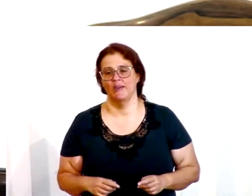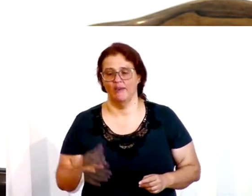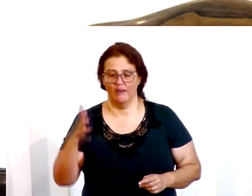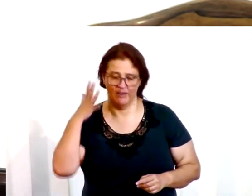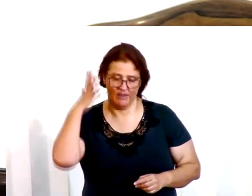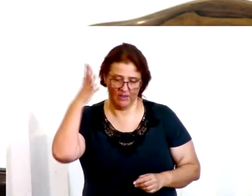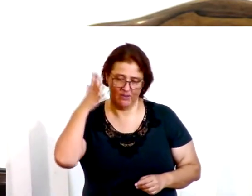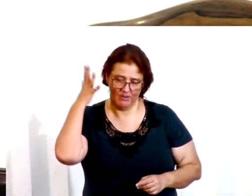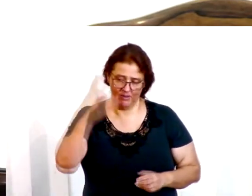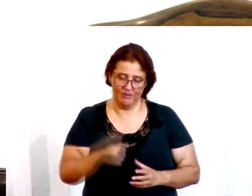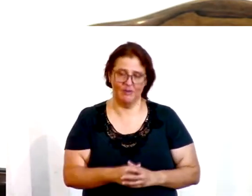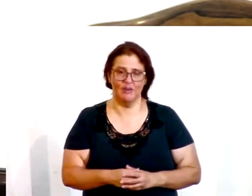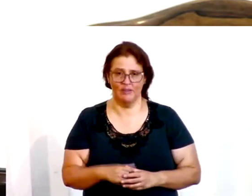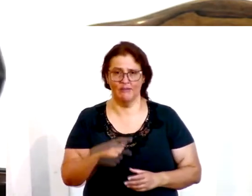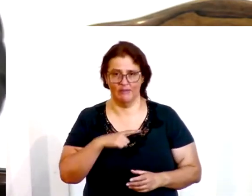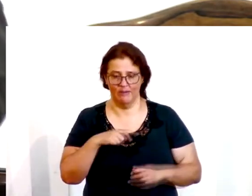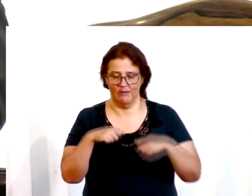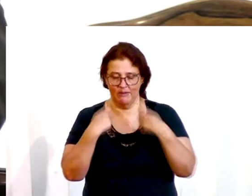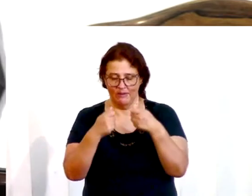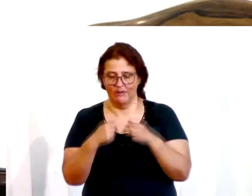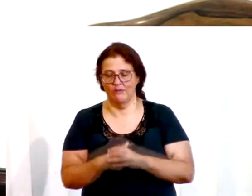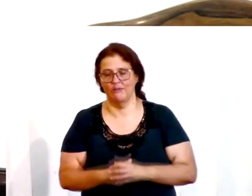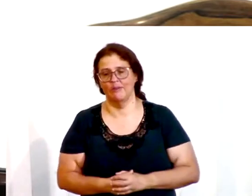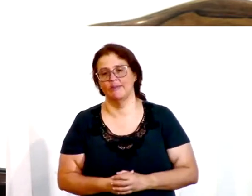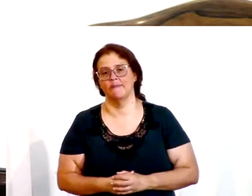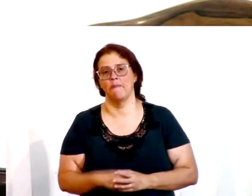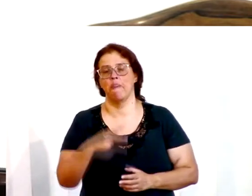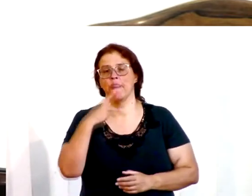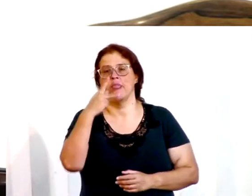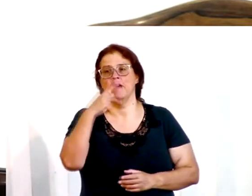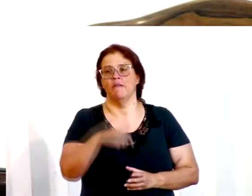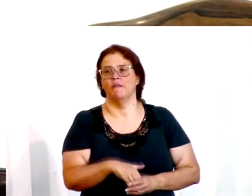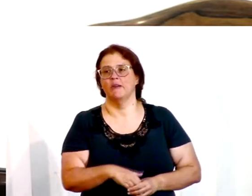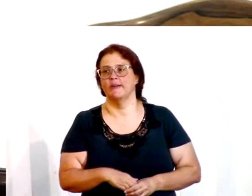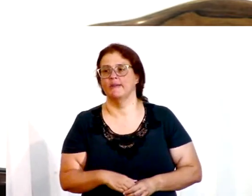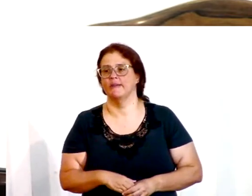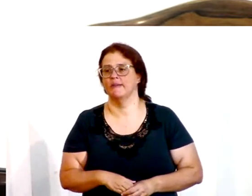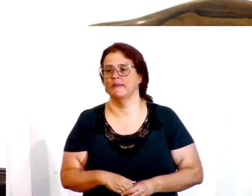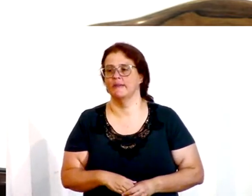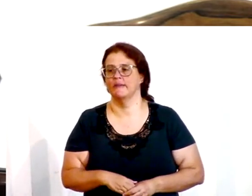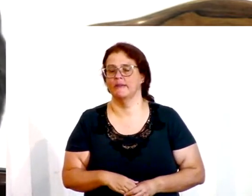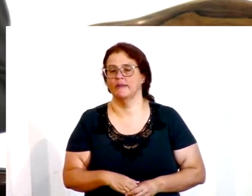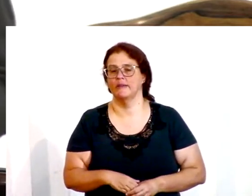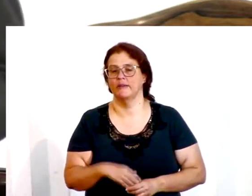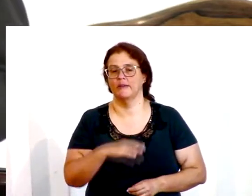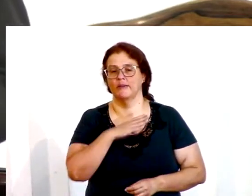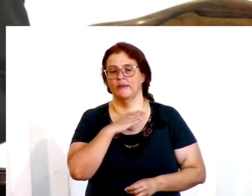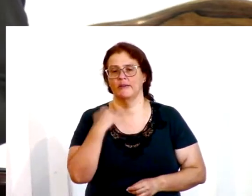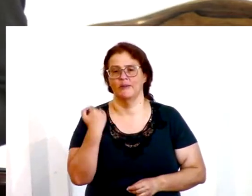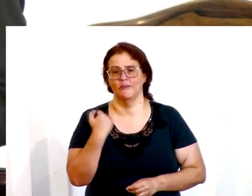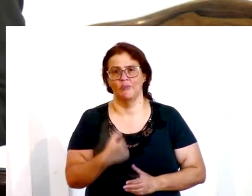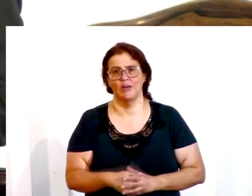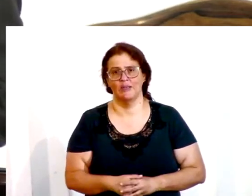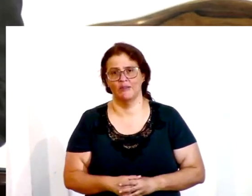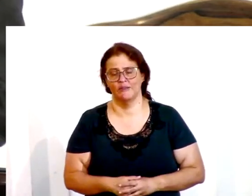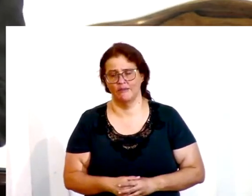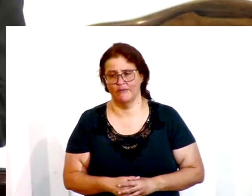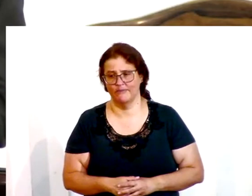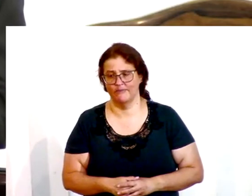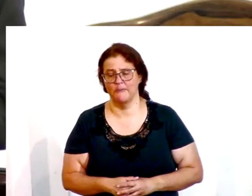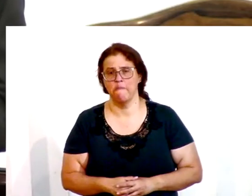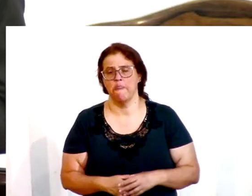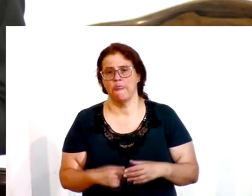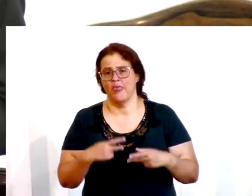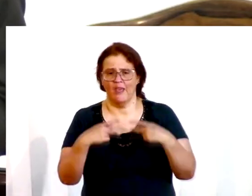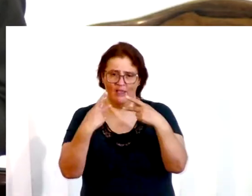numa igreja em Roraima, falando sobre o medo da morte, justamente naquele ápice de tantas mortes por conta do Covid.